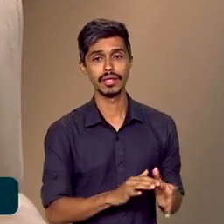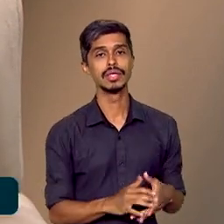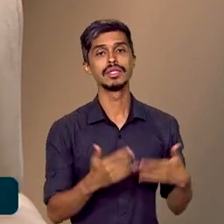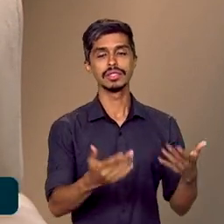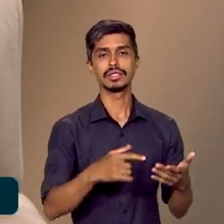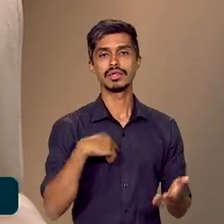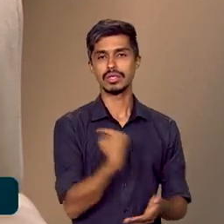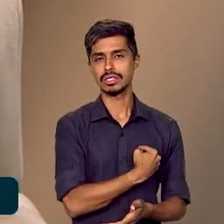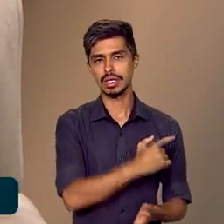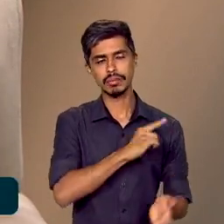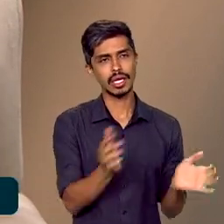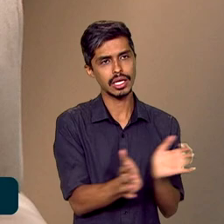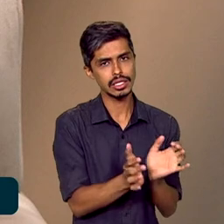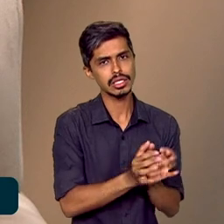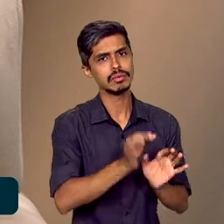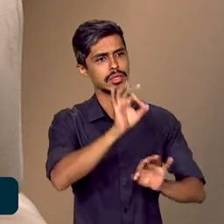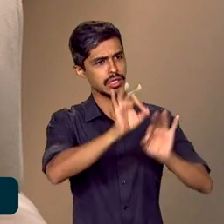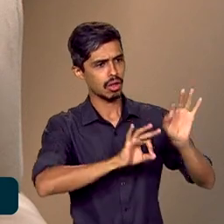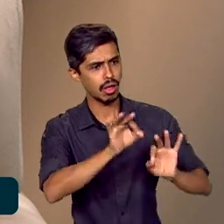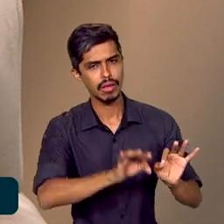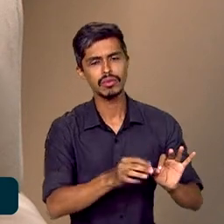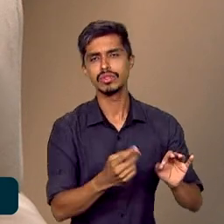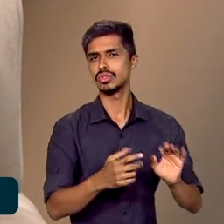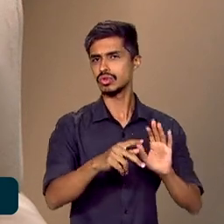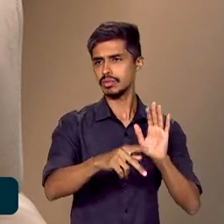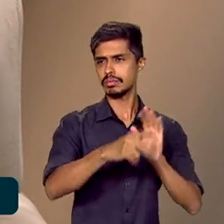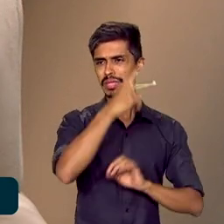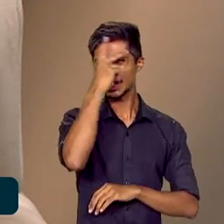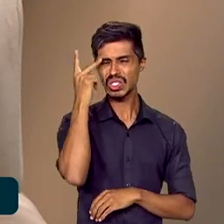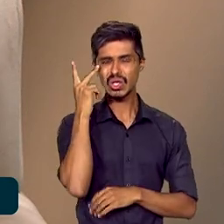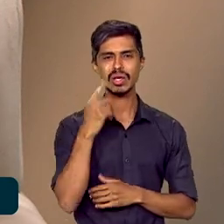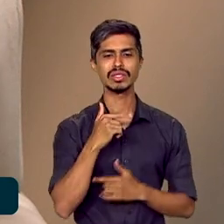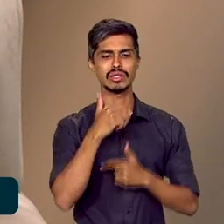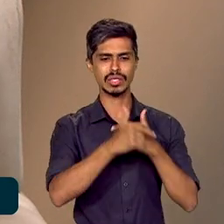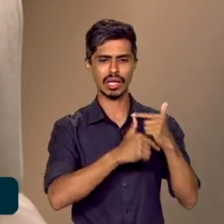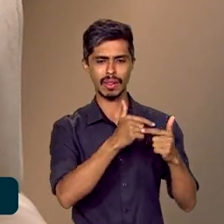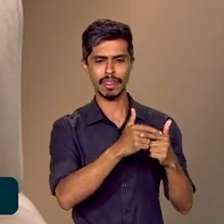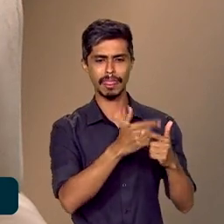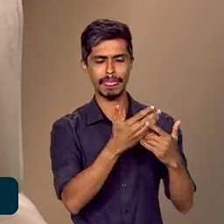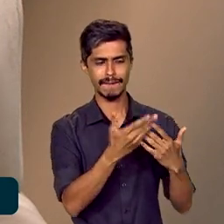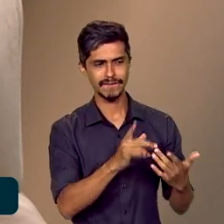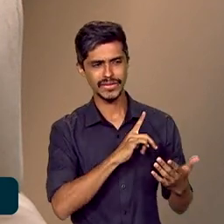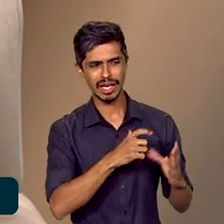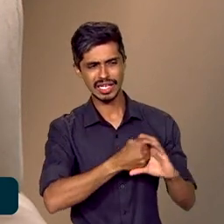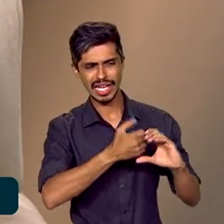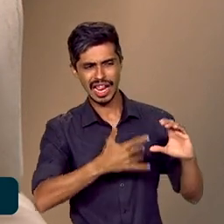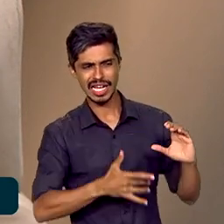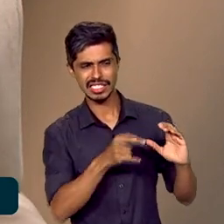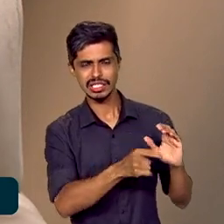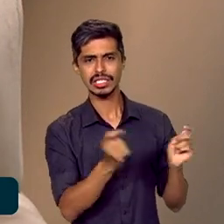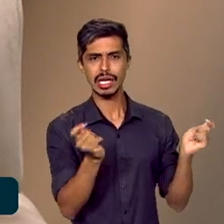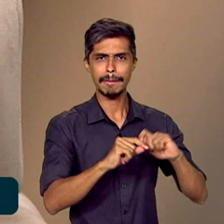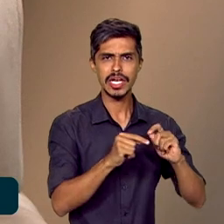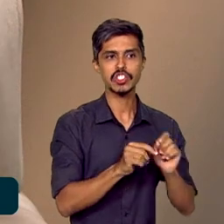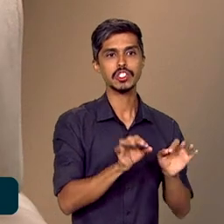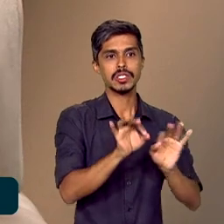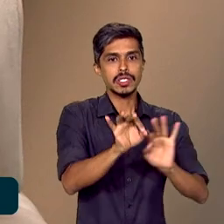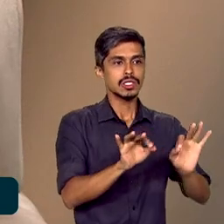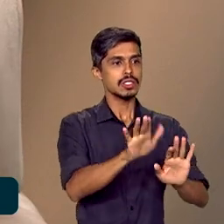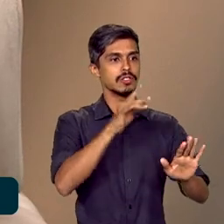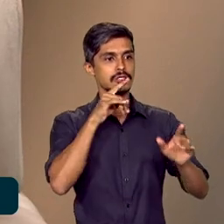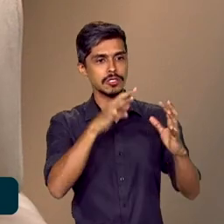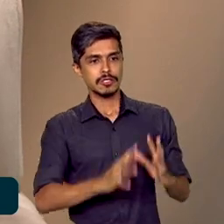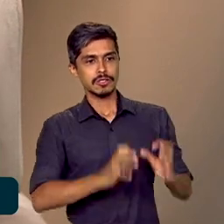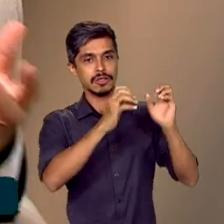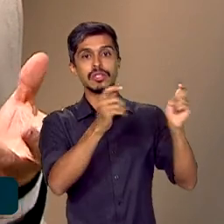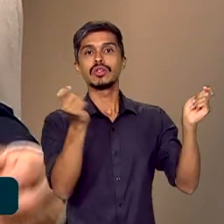equipe especializada com pessoas com gabarito que tem a capacidade de mediar conflitos e